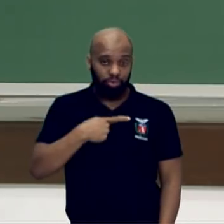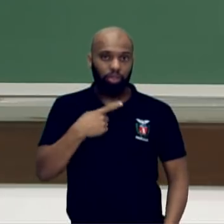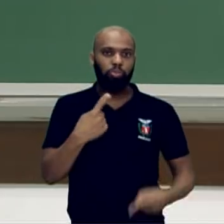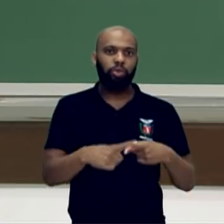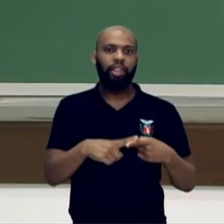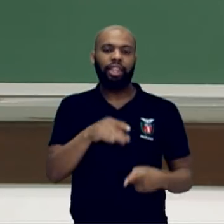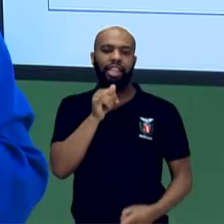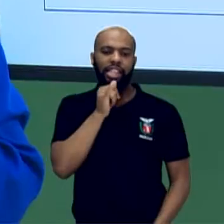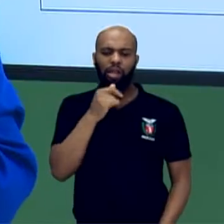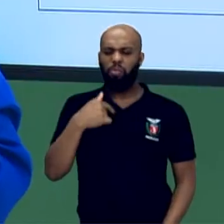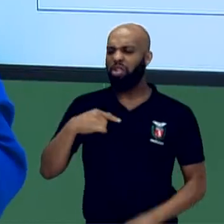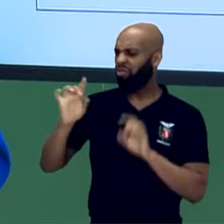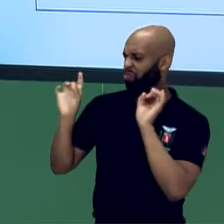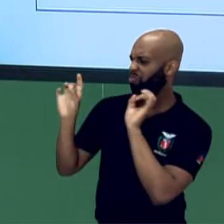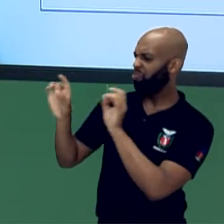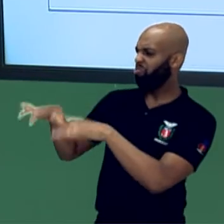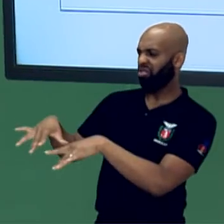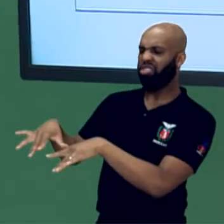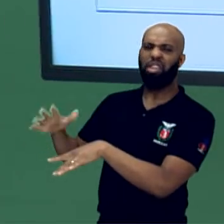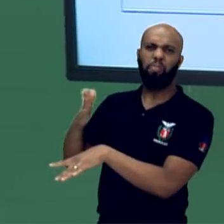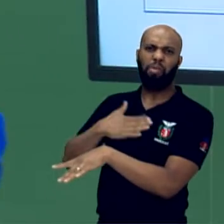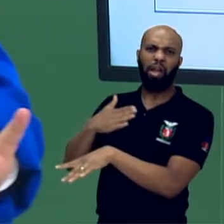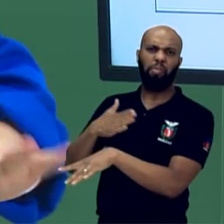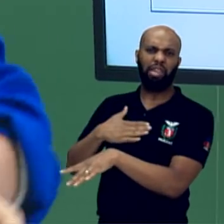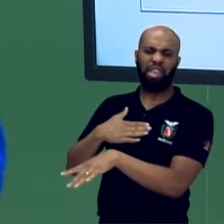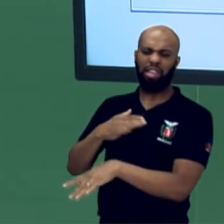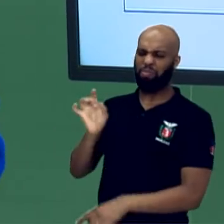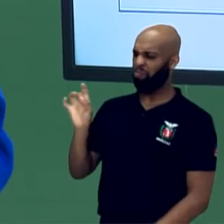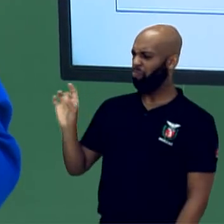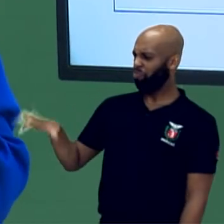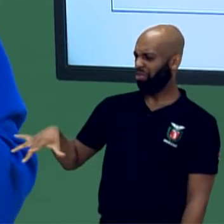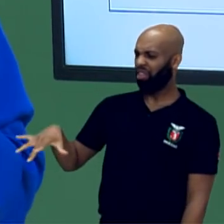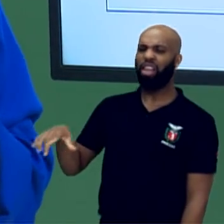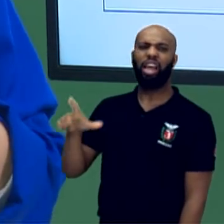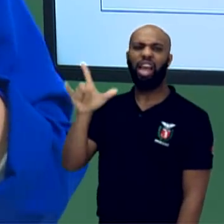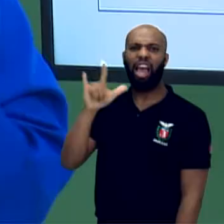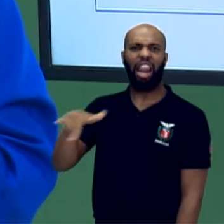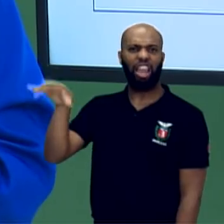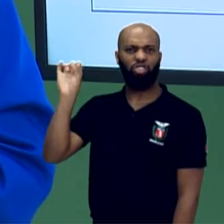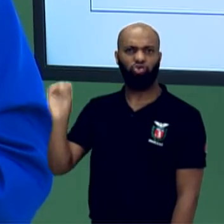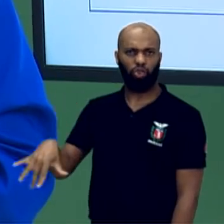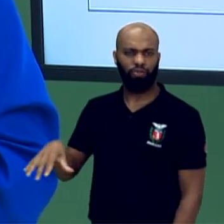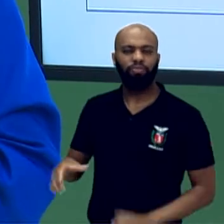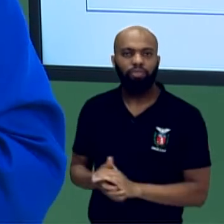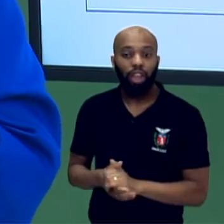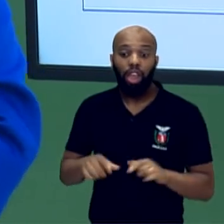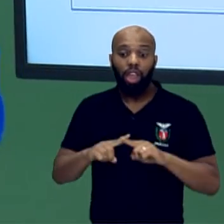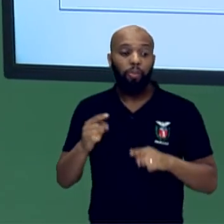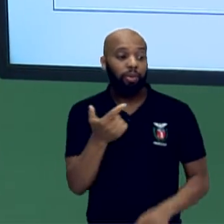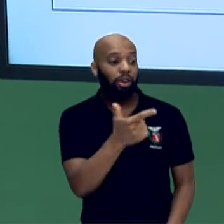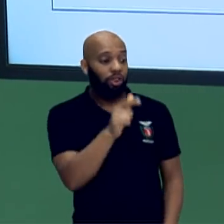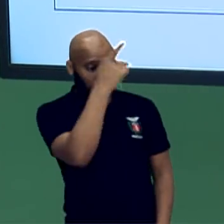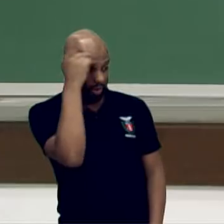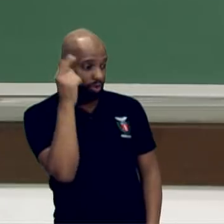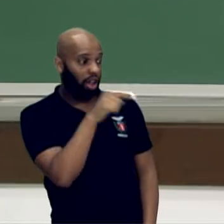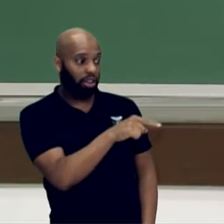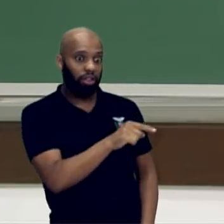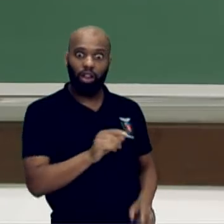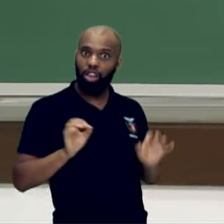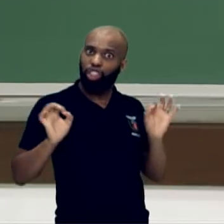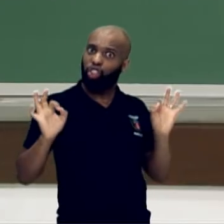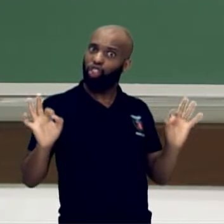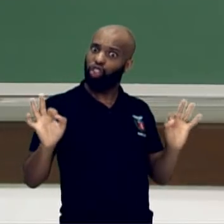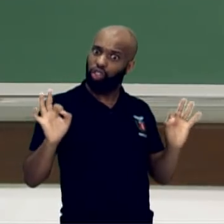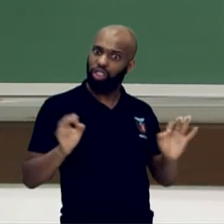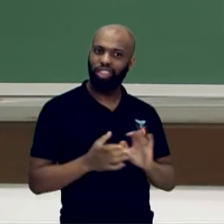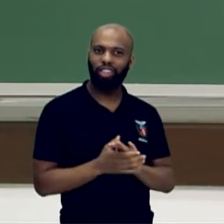você joga fora uma coisa que você considera um lixo, mas aquilo para outra pessoa é um luxo. Então